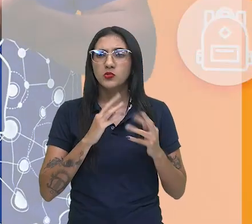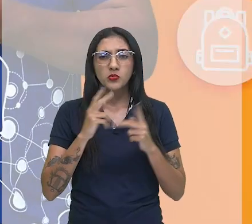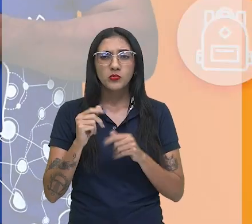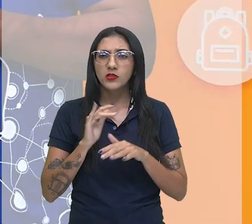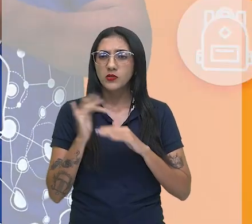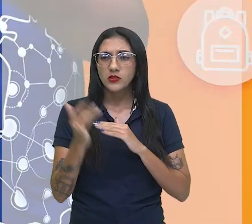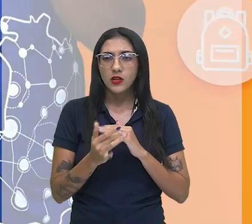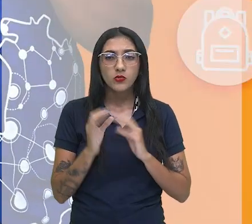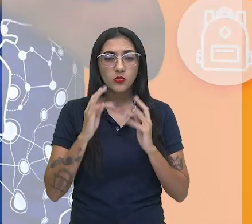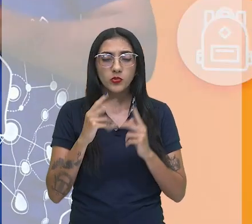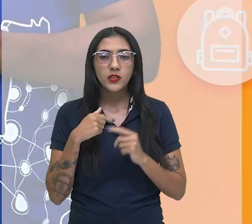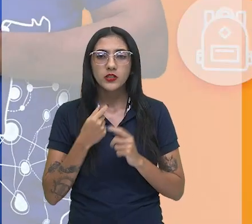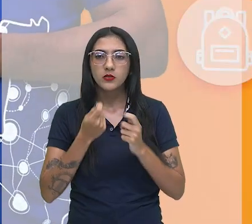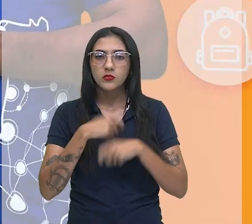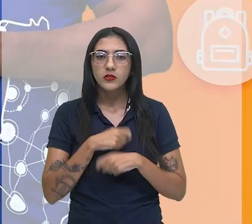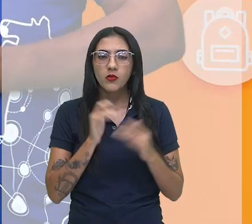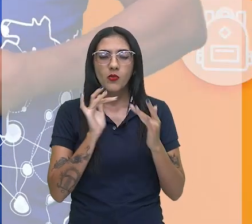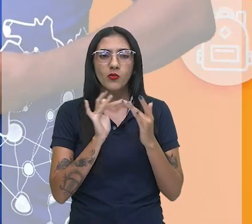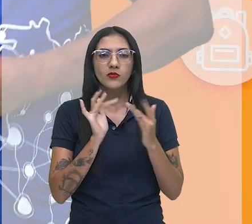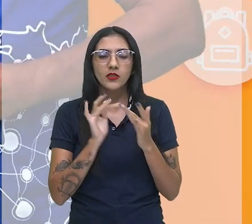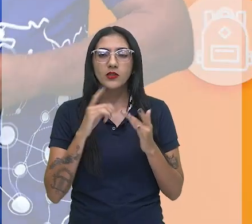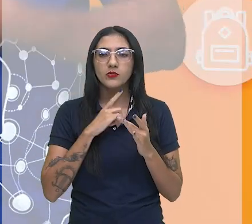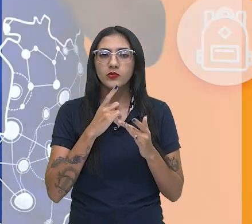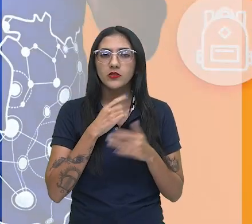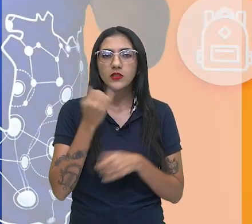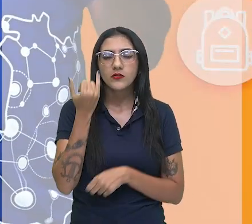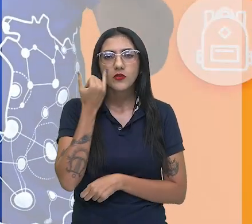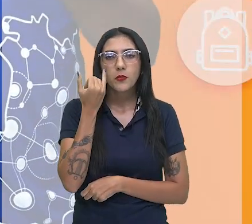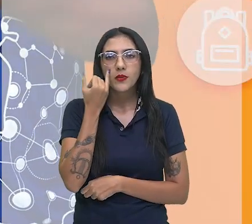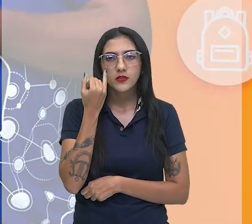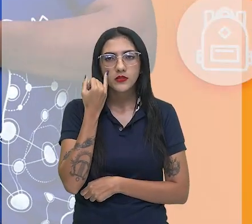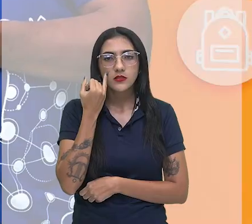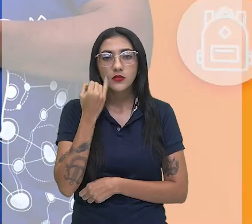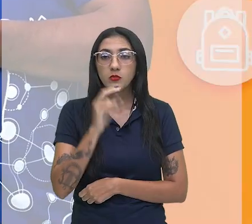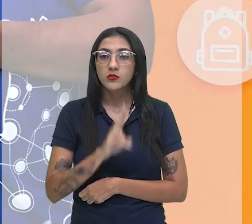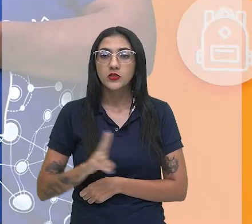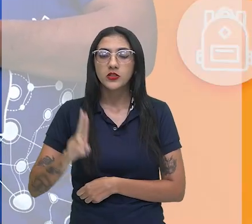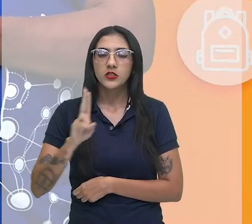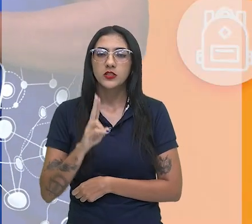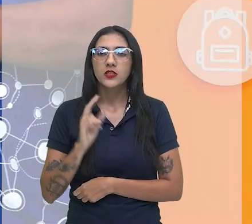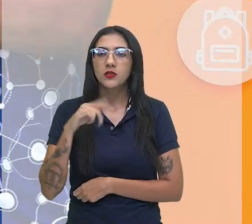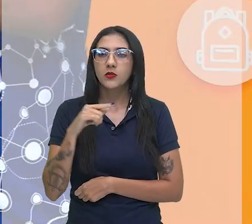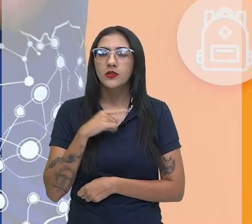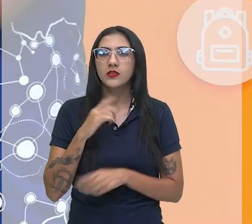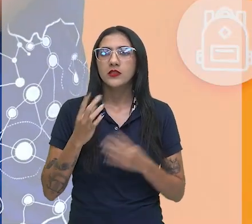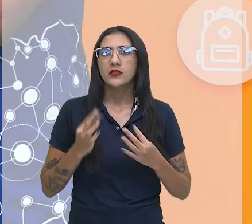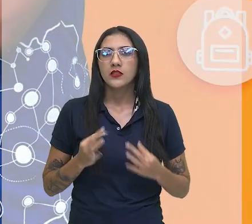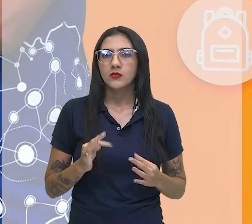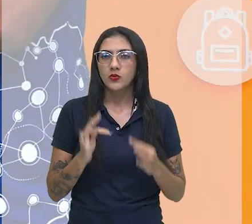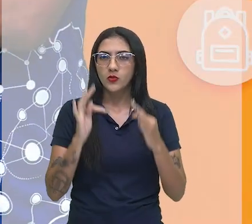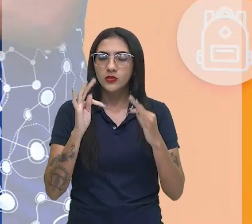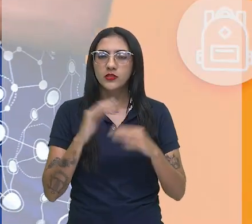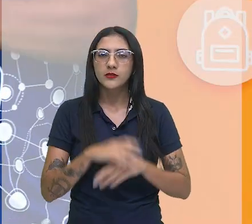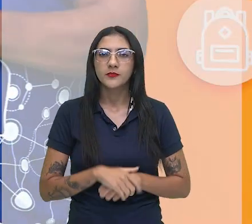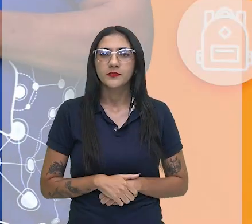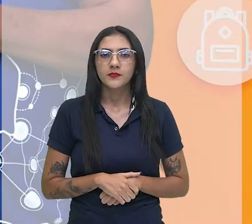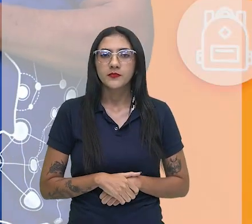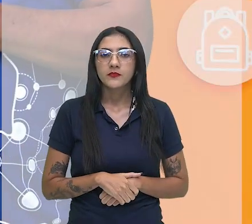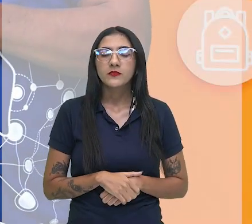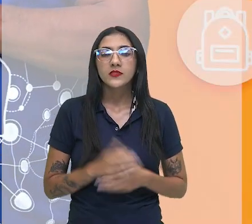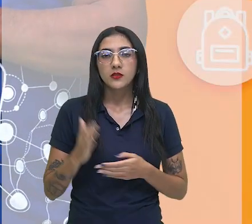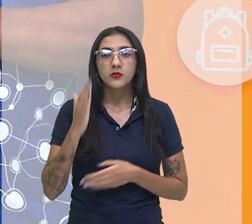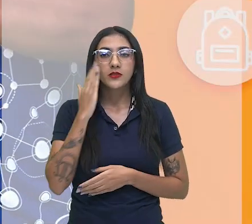temos acesso ali que nos traz alguma informação através, né, da tecnologia ali. Então, ver as